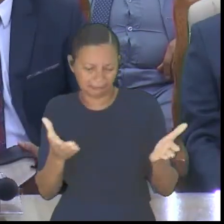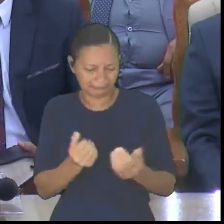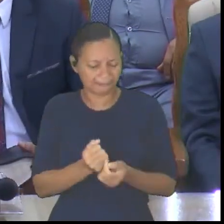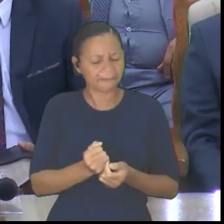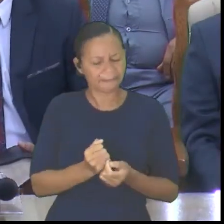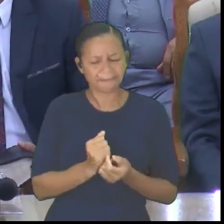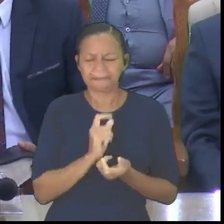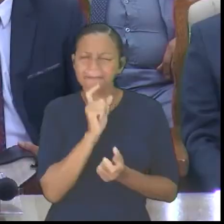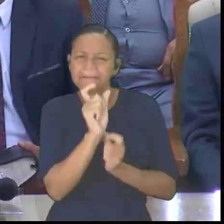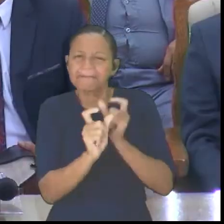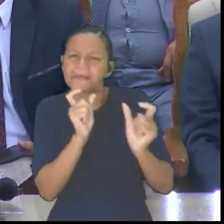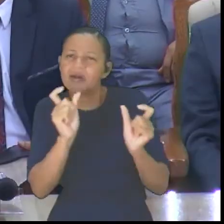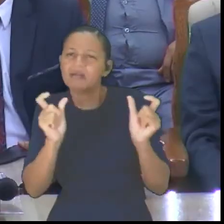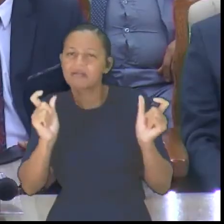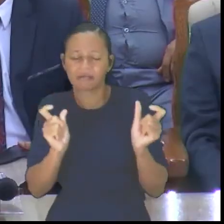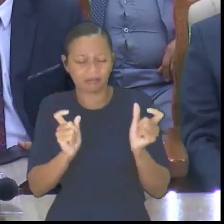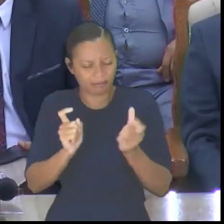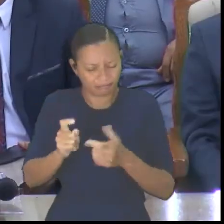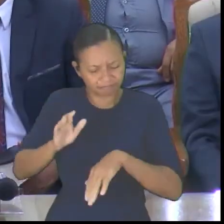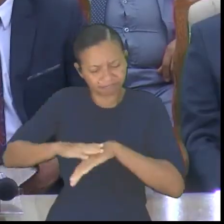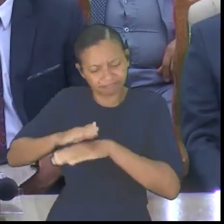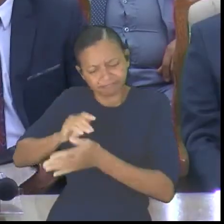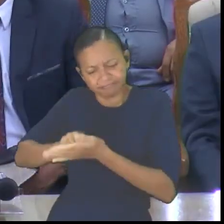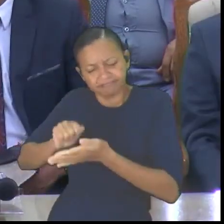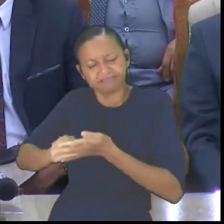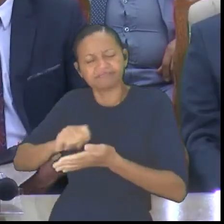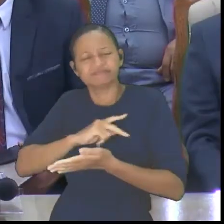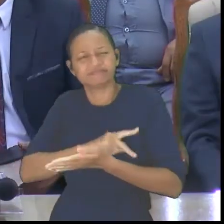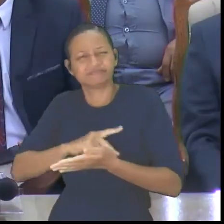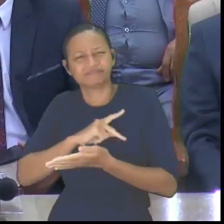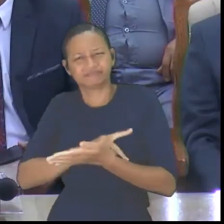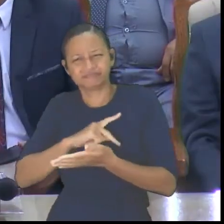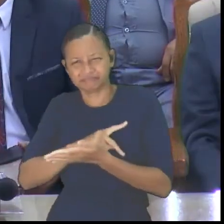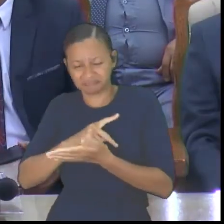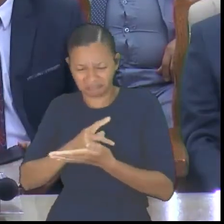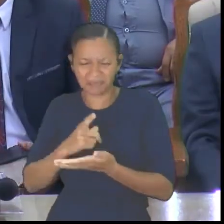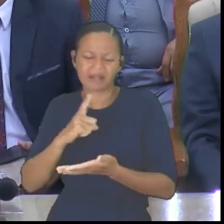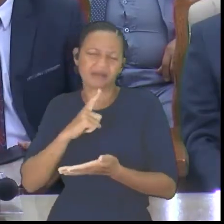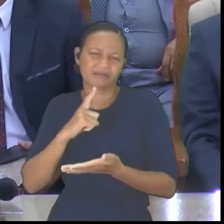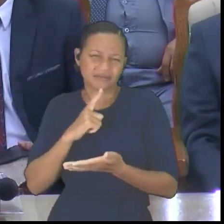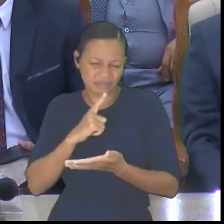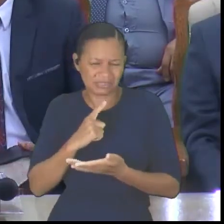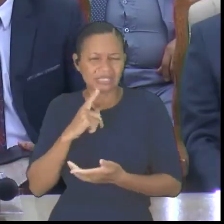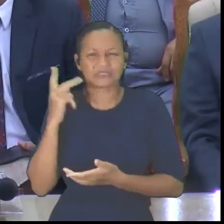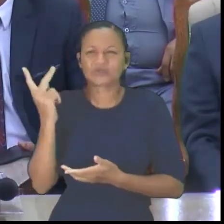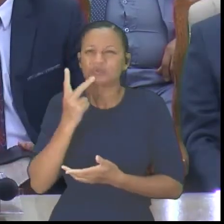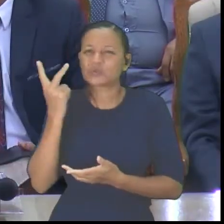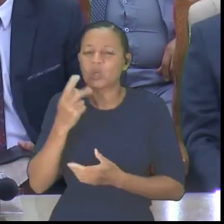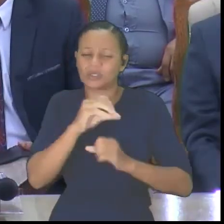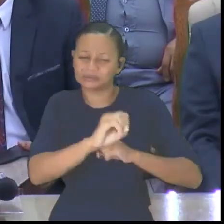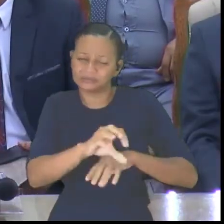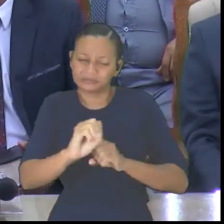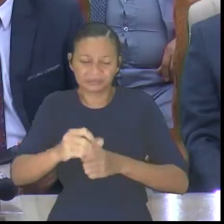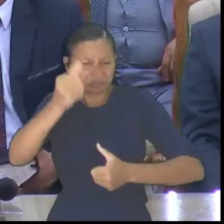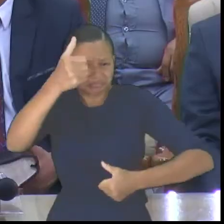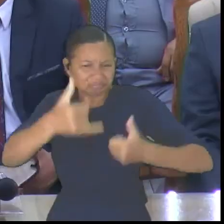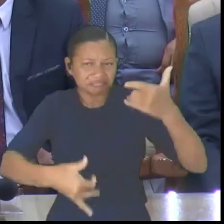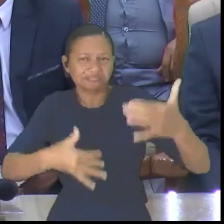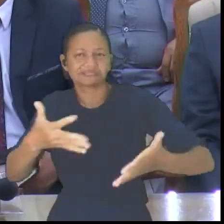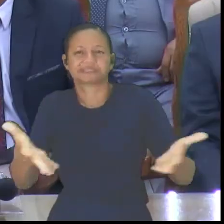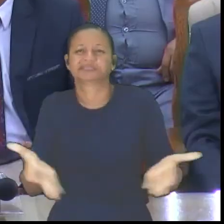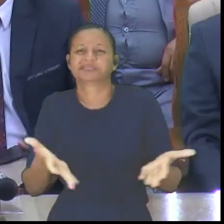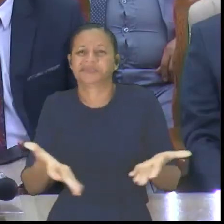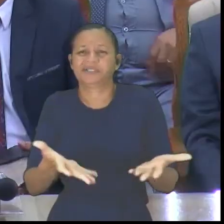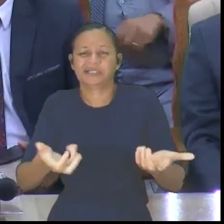Paulo, algumas lições extraordinárias, e eu quero expô-las para os irmãos de forma